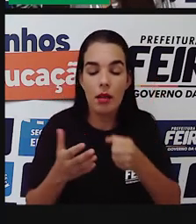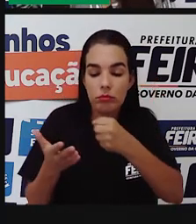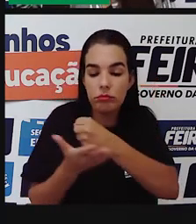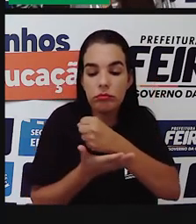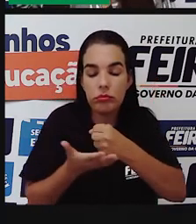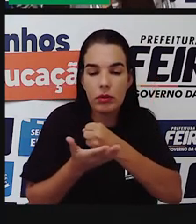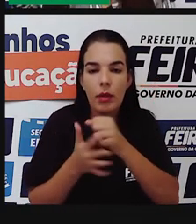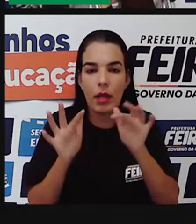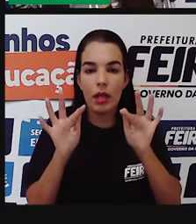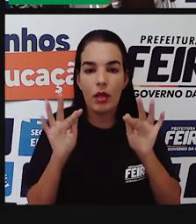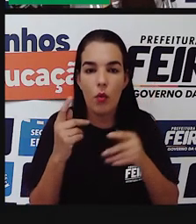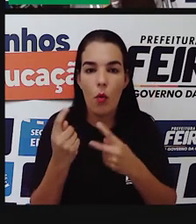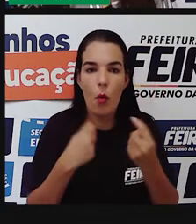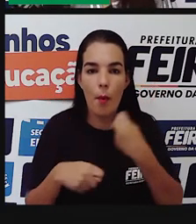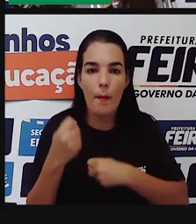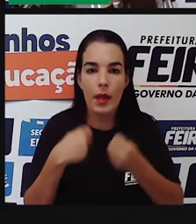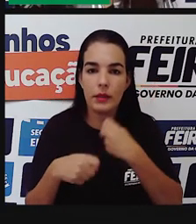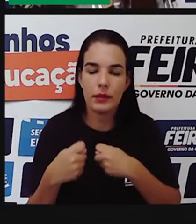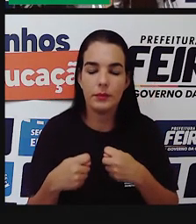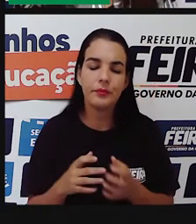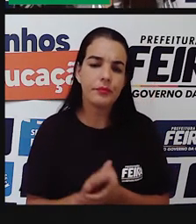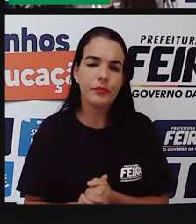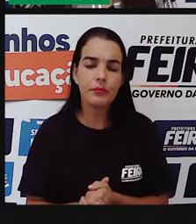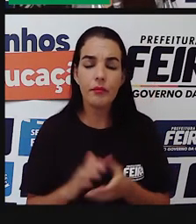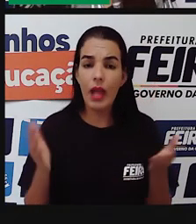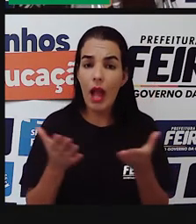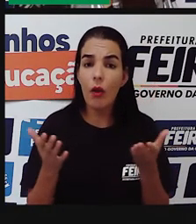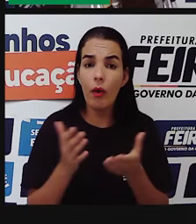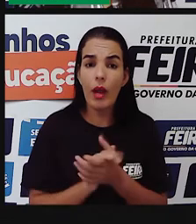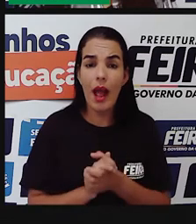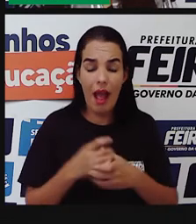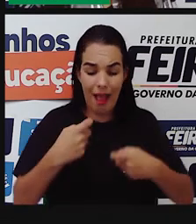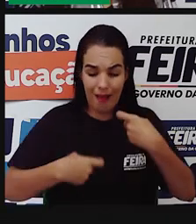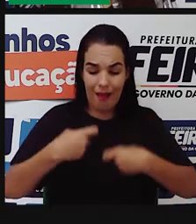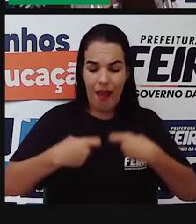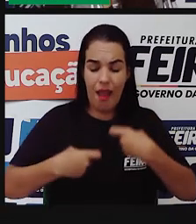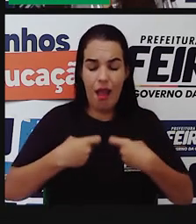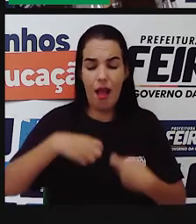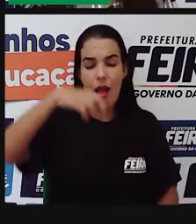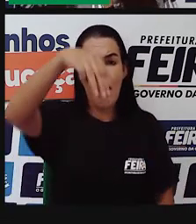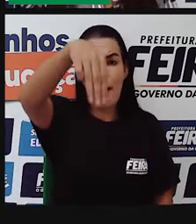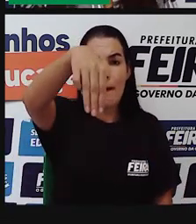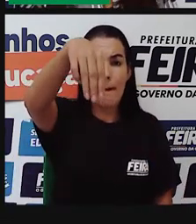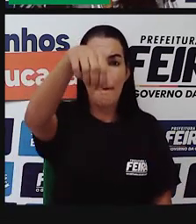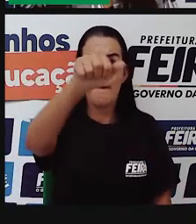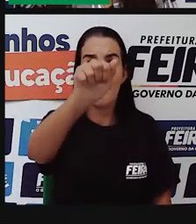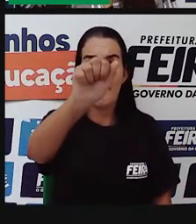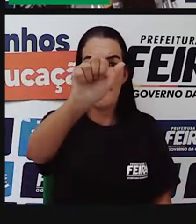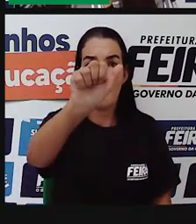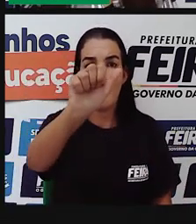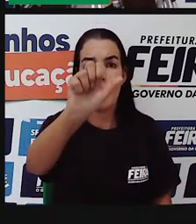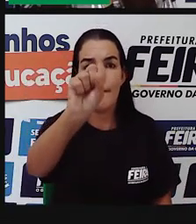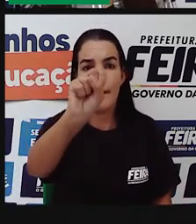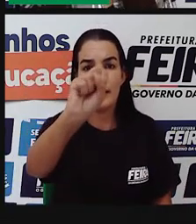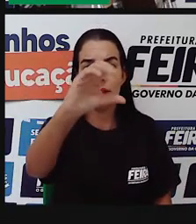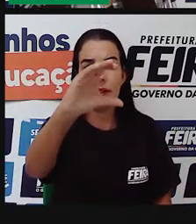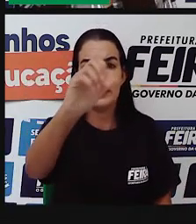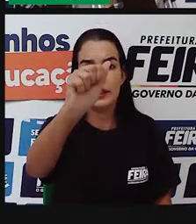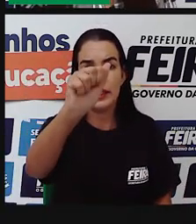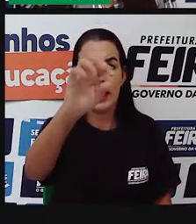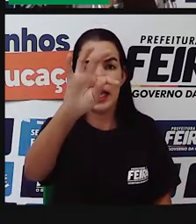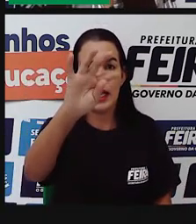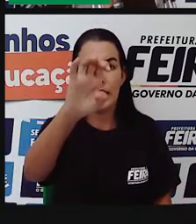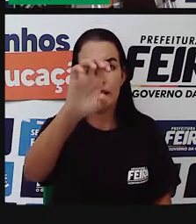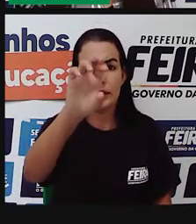Comércio. E a Guerra dos Mascates? Onde e quando aconteceu? Aconteceu em Olinda, entre Olinda